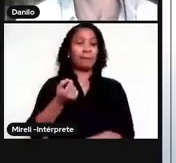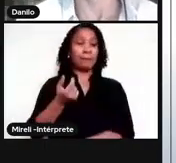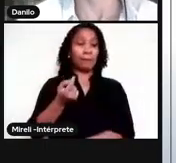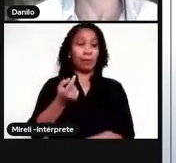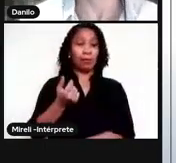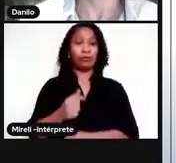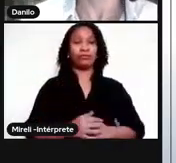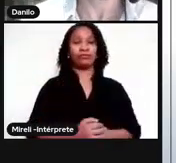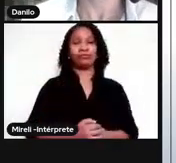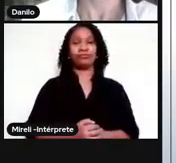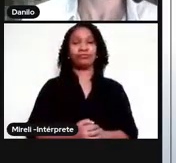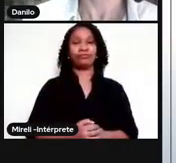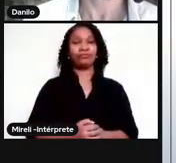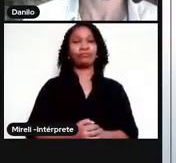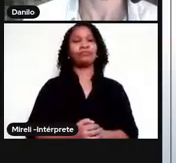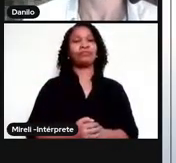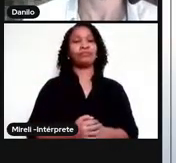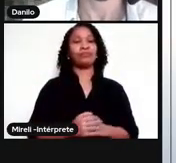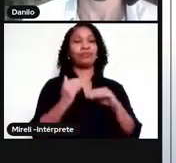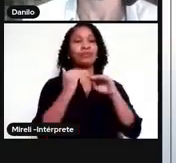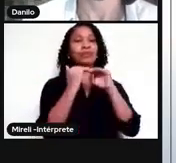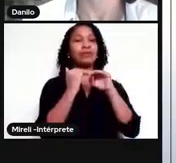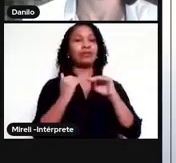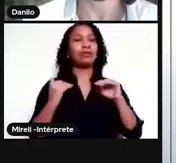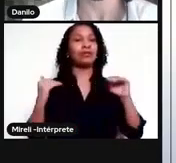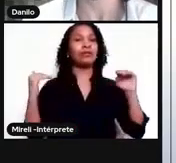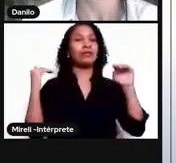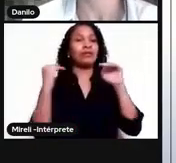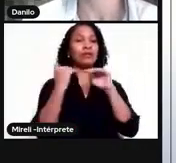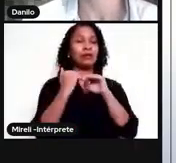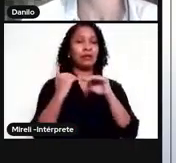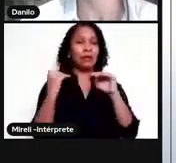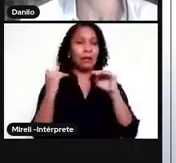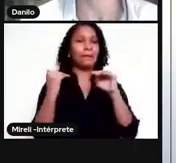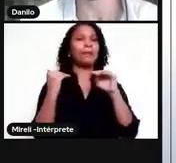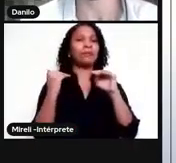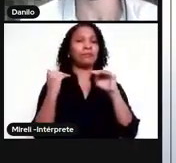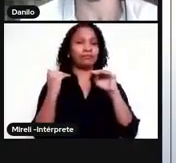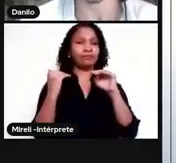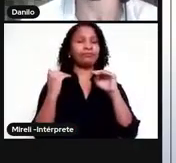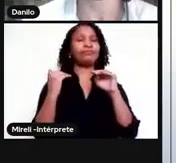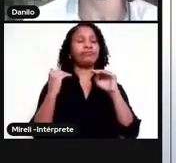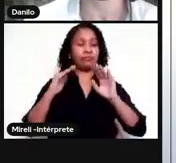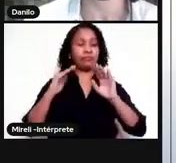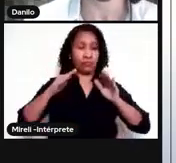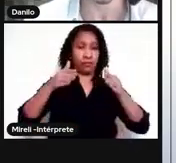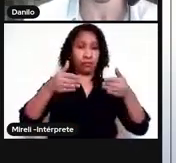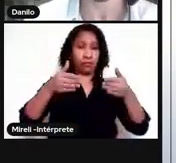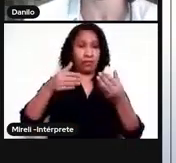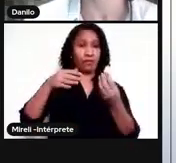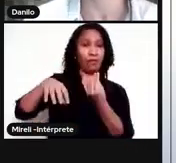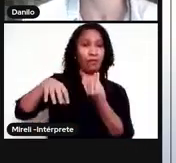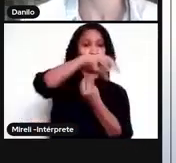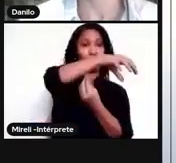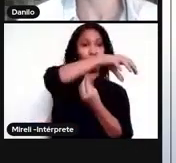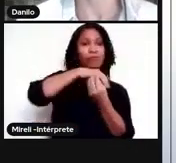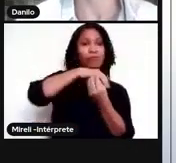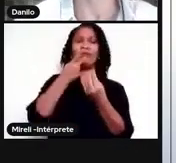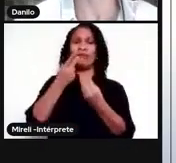Bem, e a modelagem ecológica ela é aplicada a fungos, como eu disse agora anteriormente, ainda é um pouco escassa.